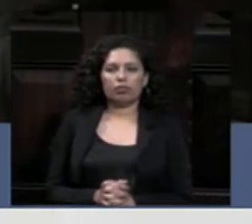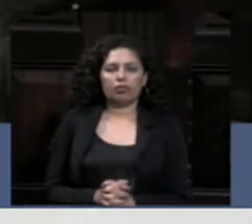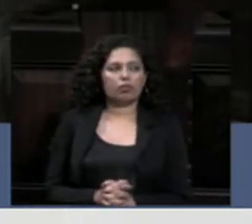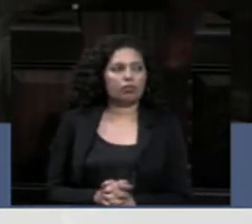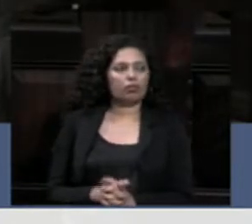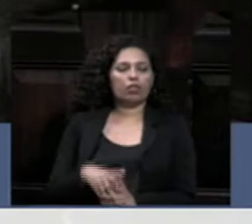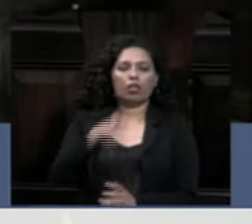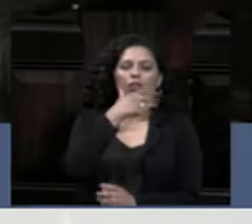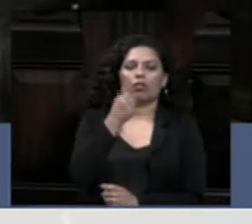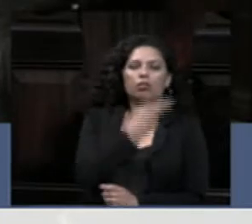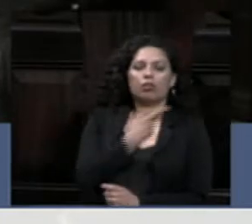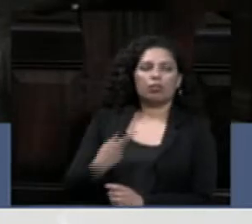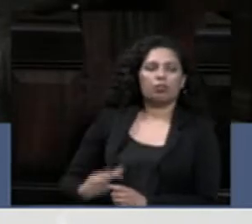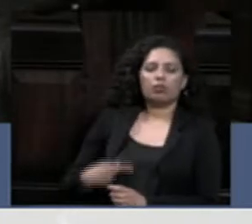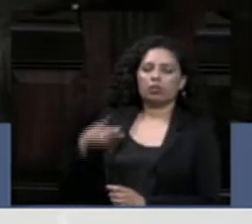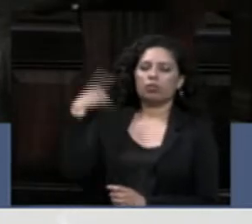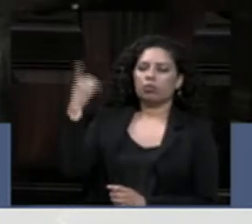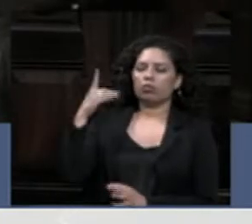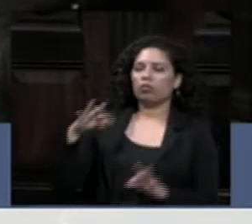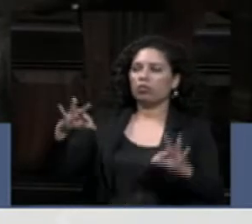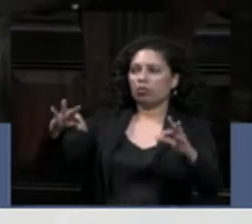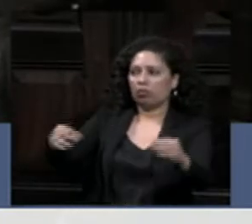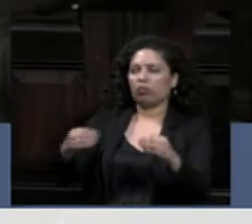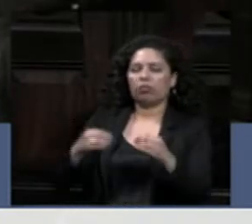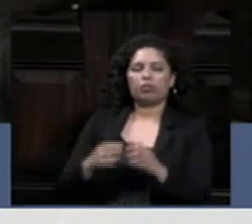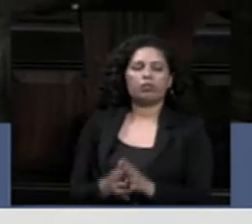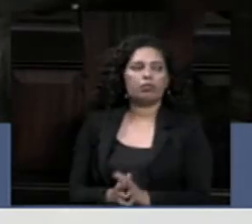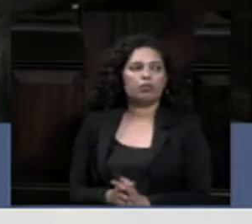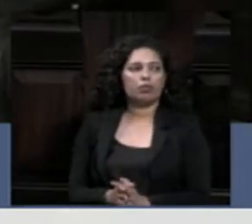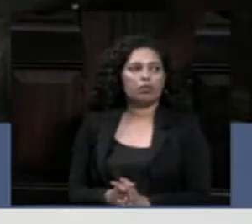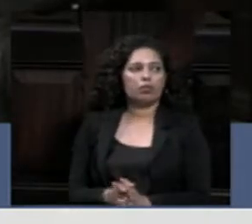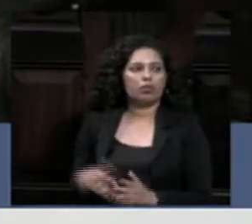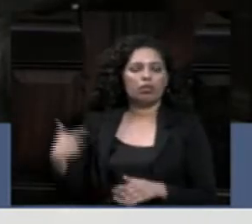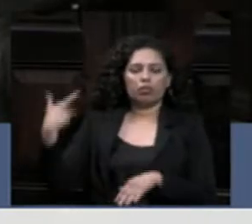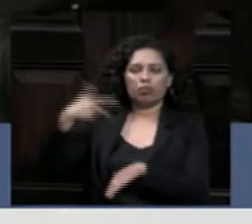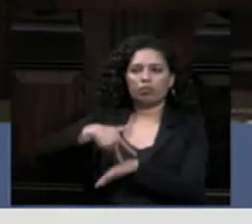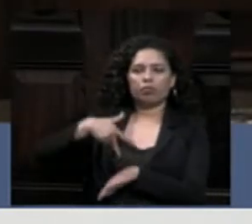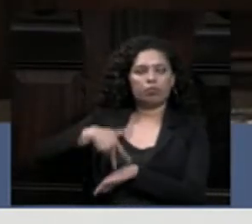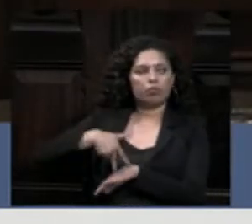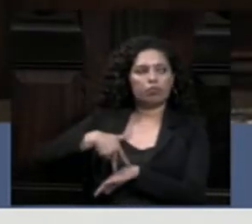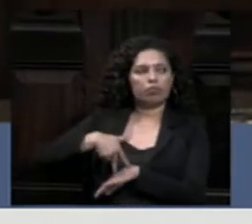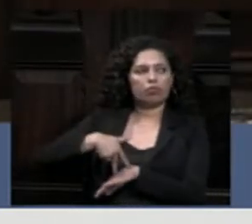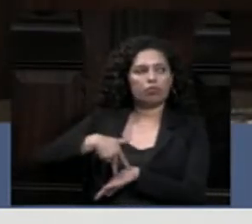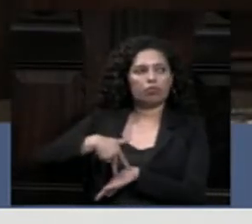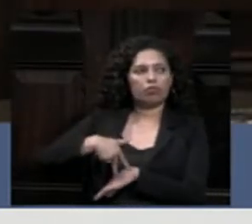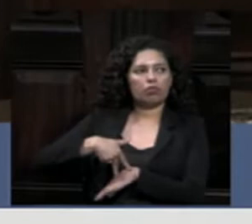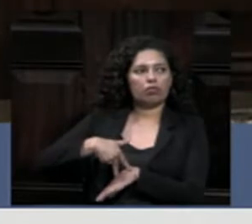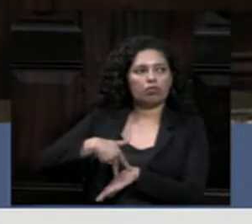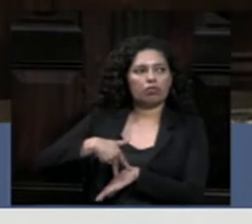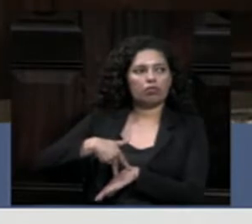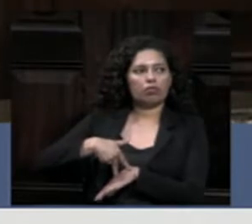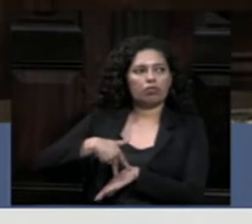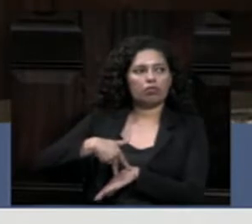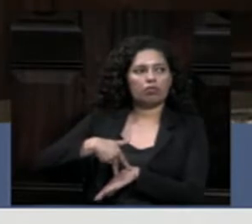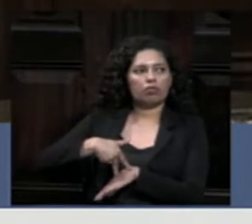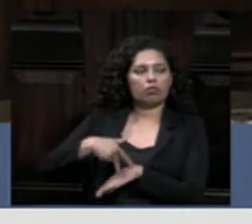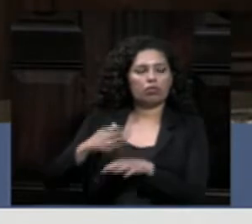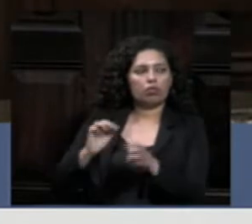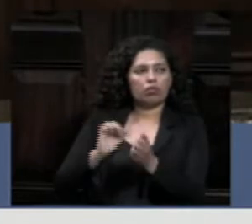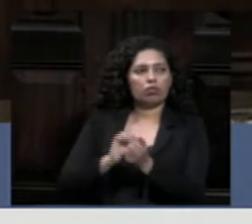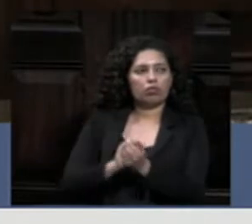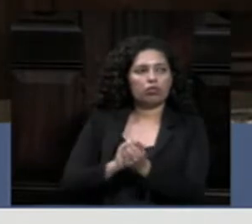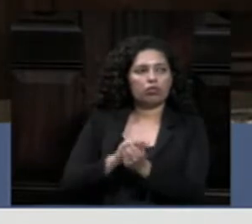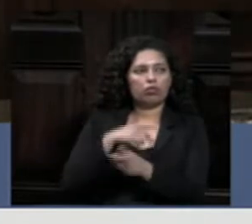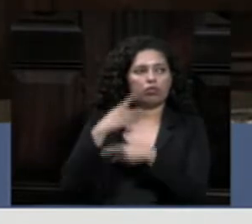Senhor presidente, senhores deputados, venho a essa tribuna discutir a questão do Parque da Tiririca e